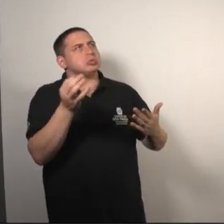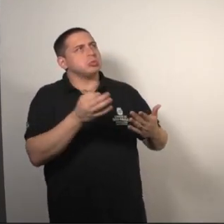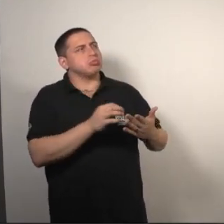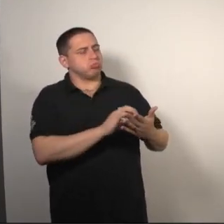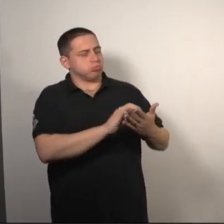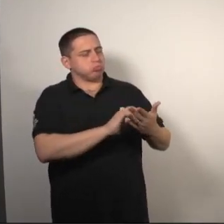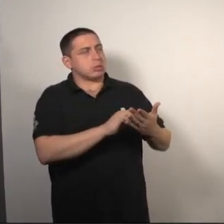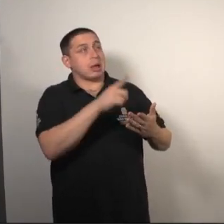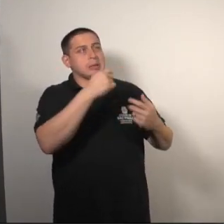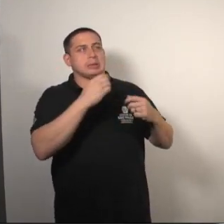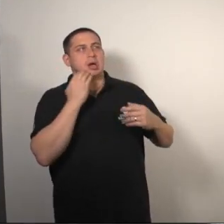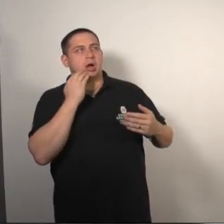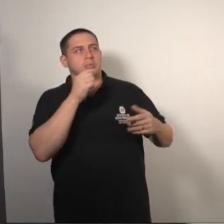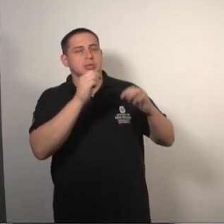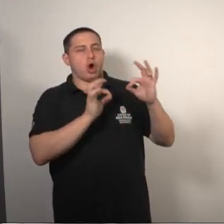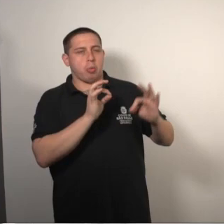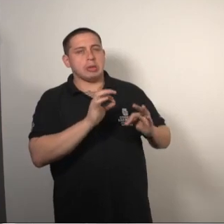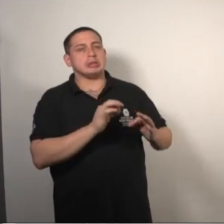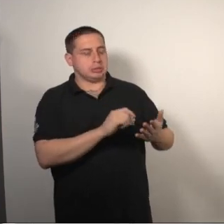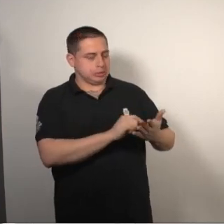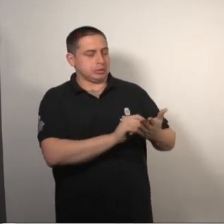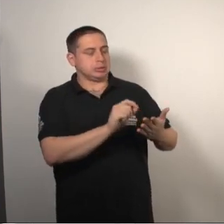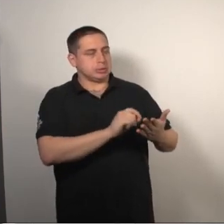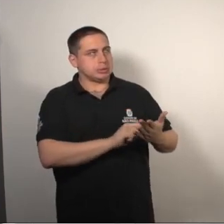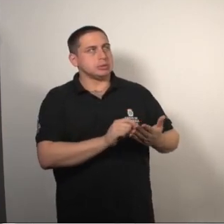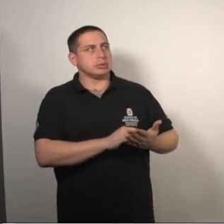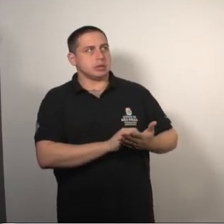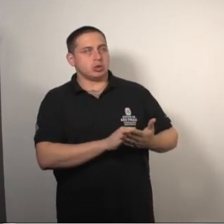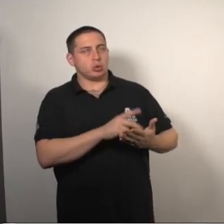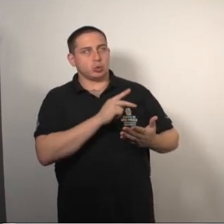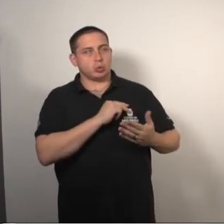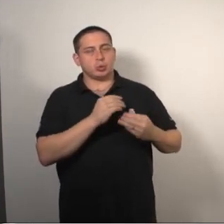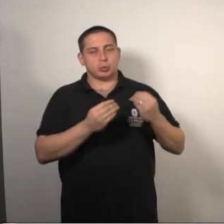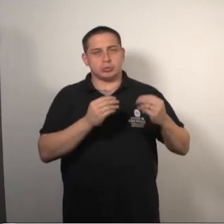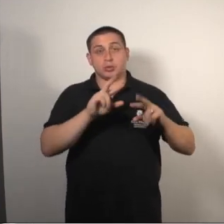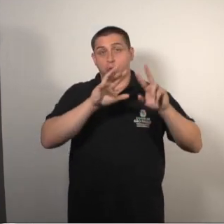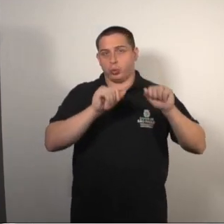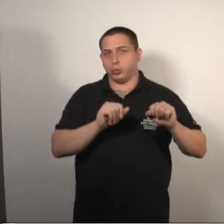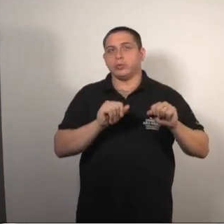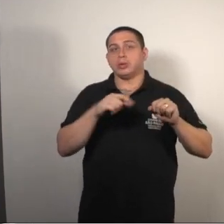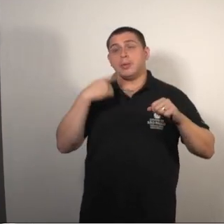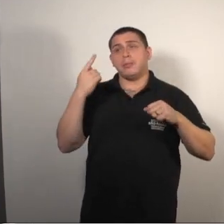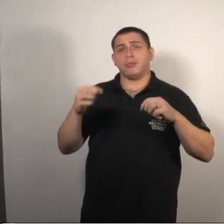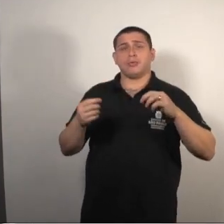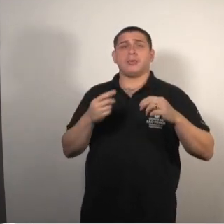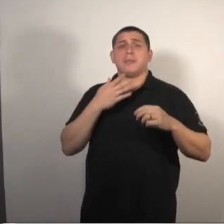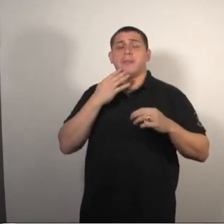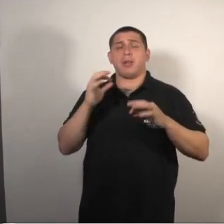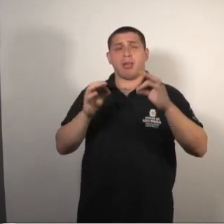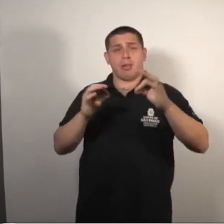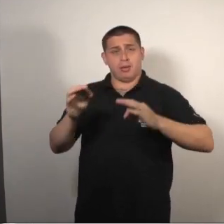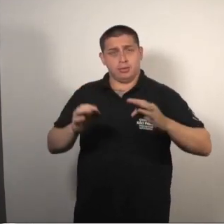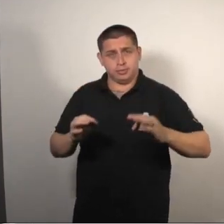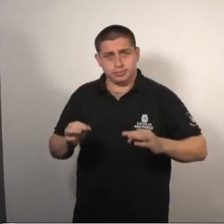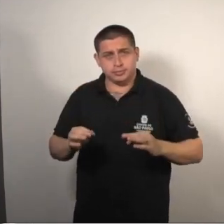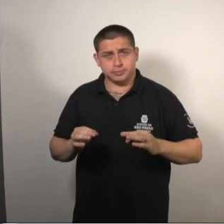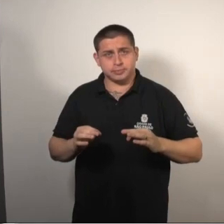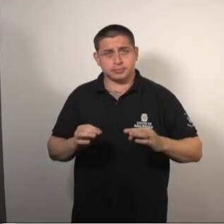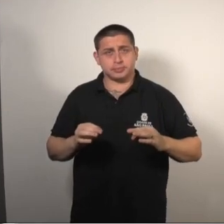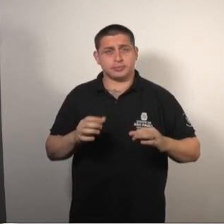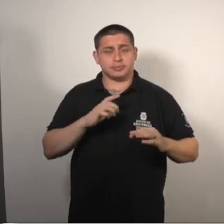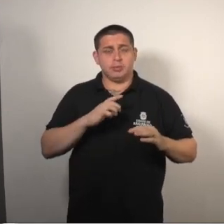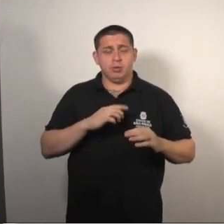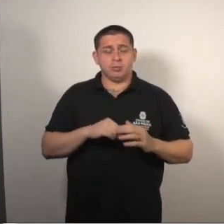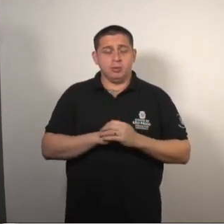nas inspeções visuais rotineiras a gente detecta um maior estado de